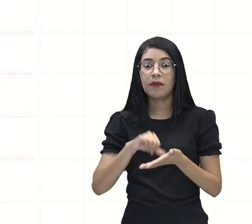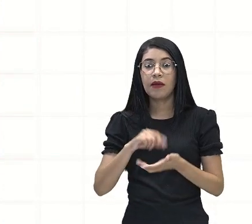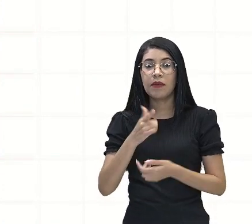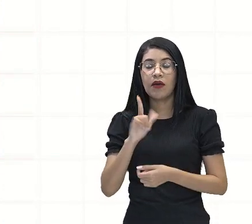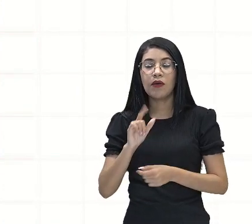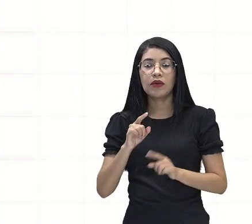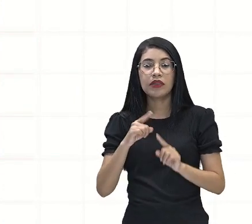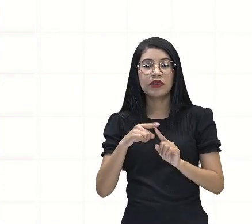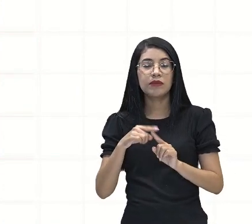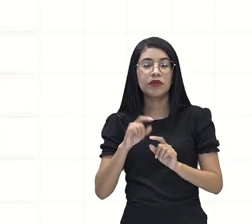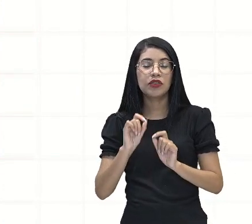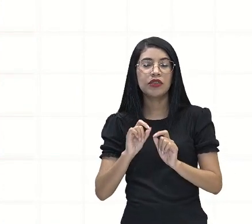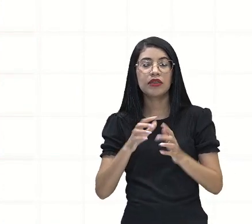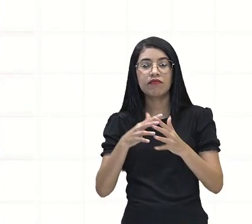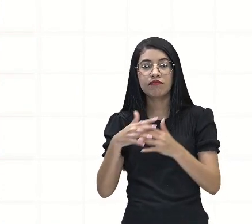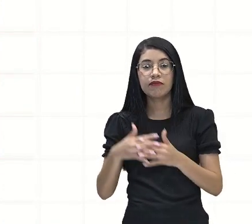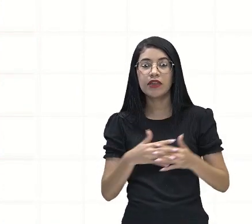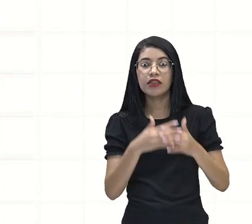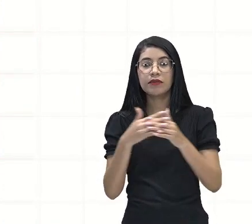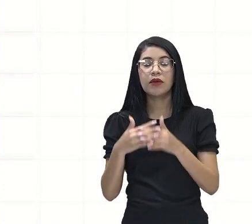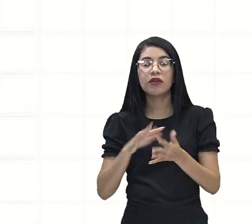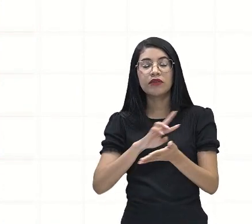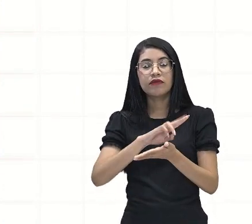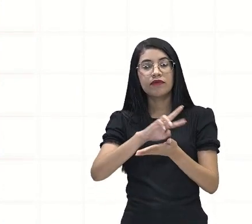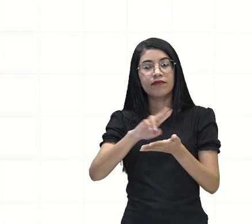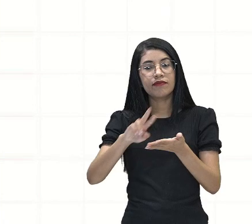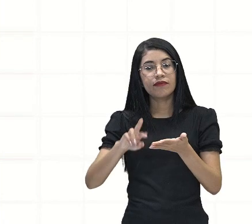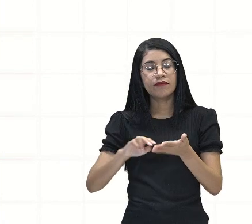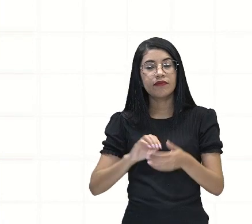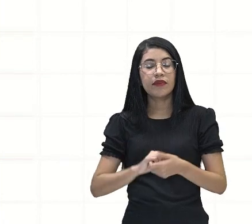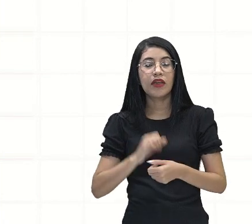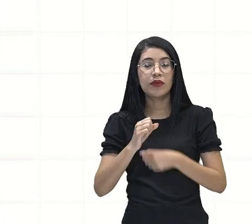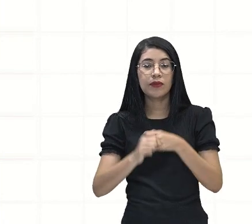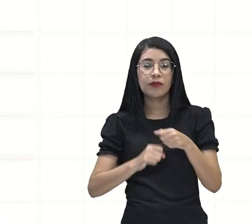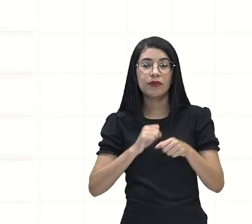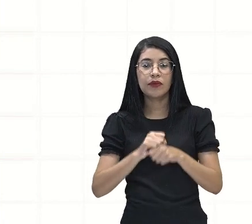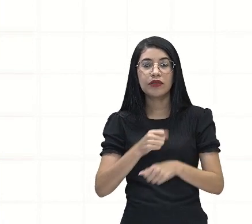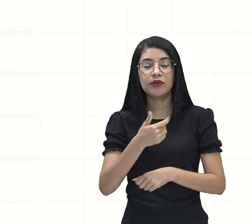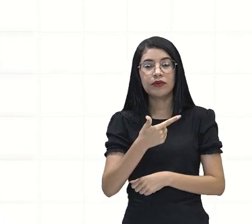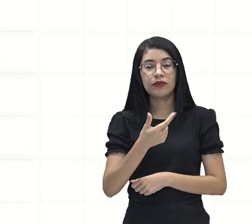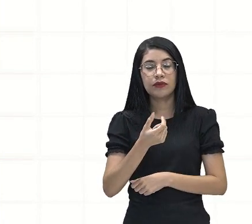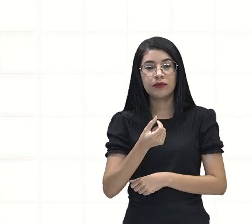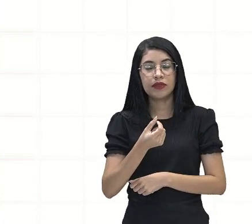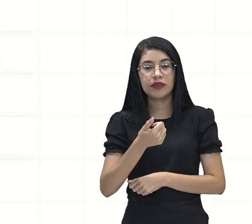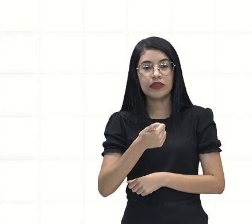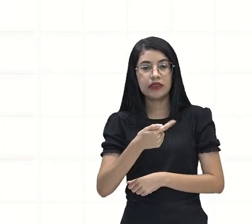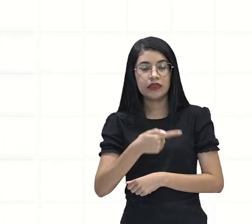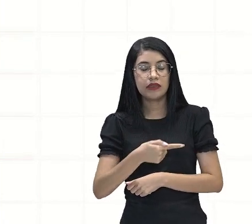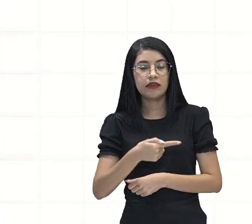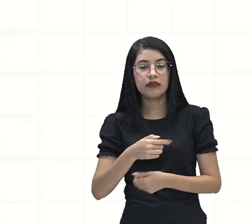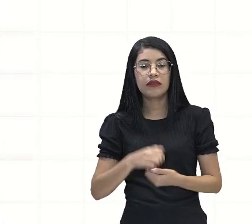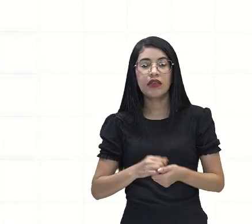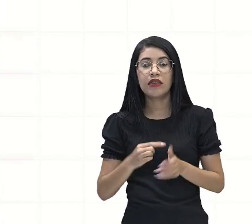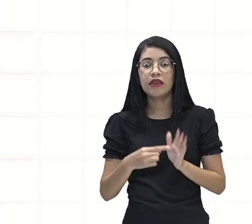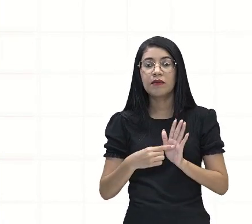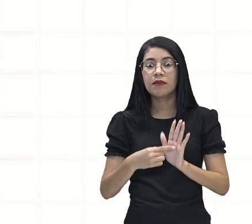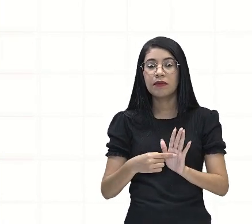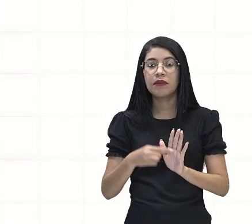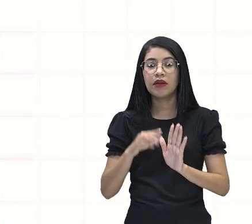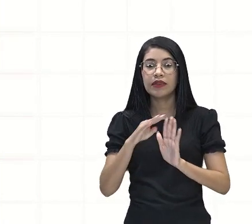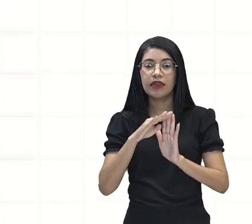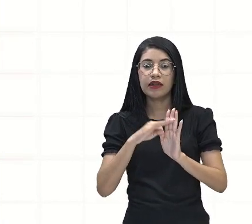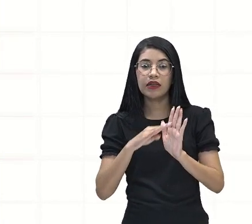transportes tá o mapa da rede de transporte ele é de 2017 e ele vai mostrar aqui as